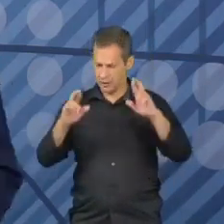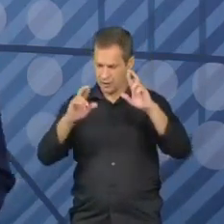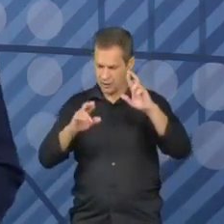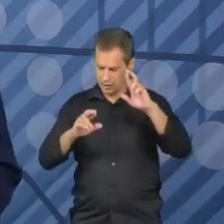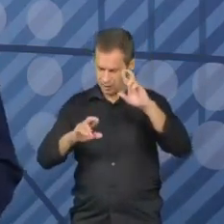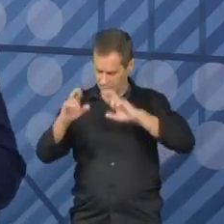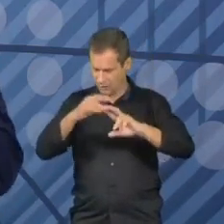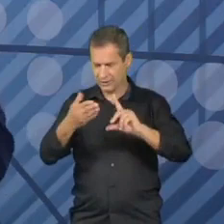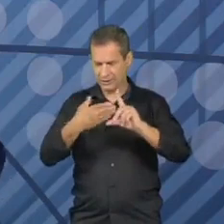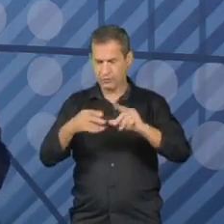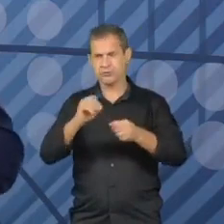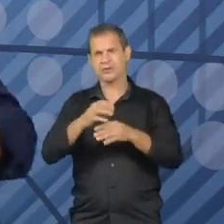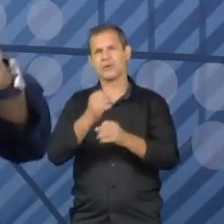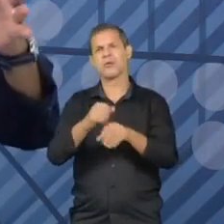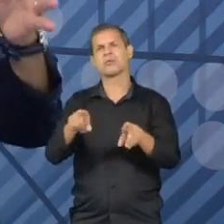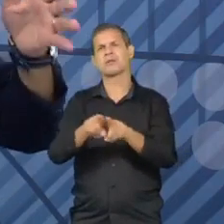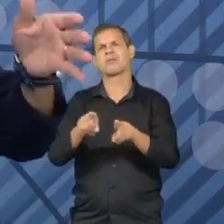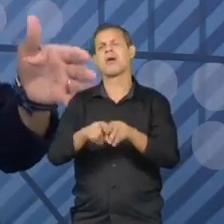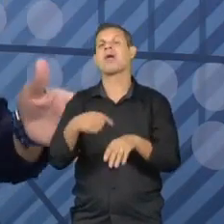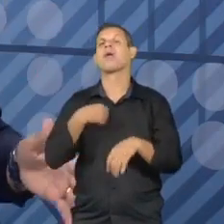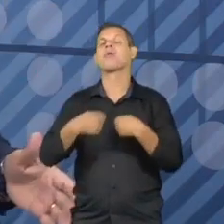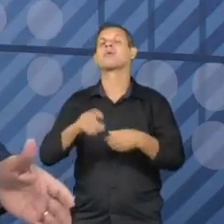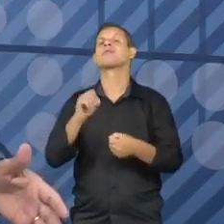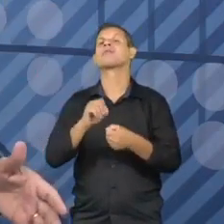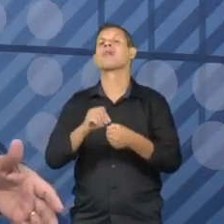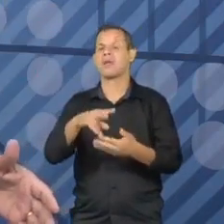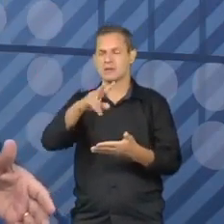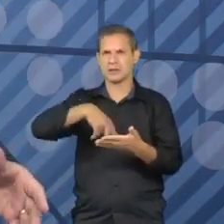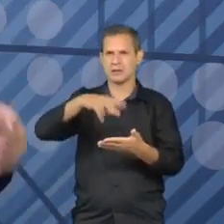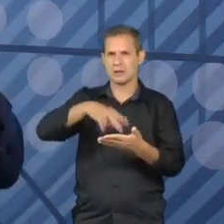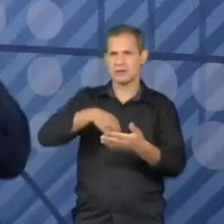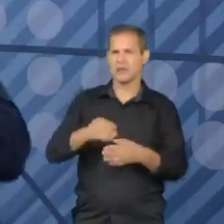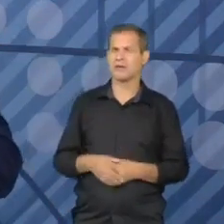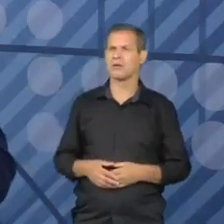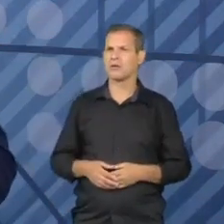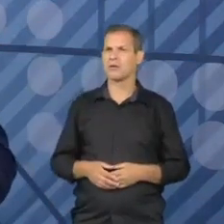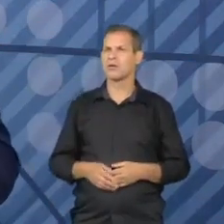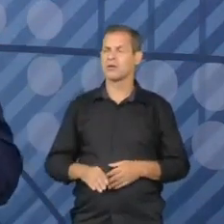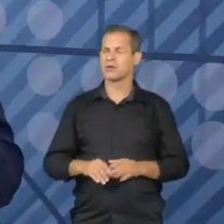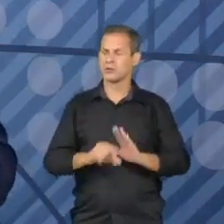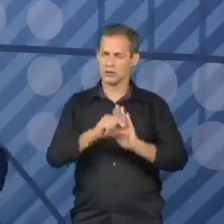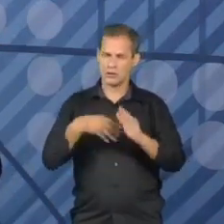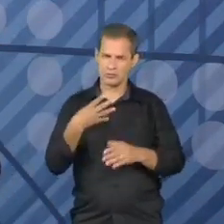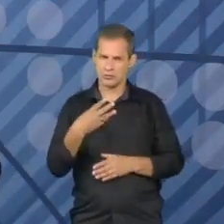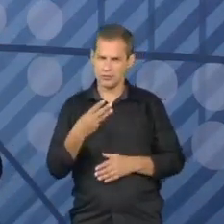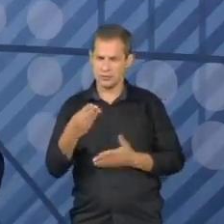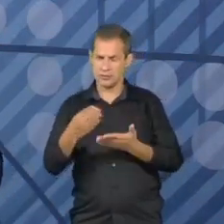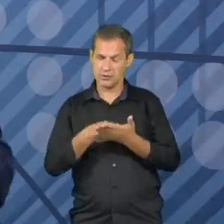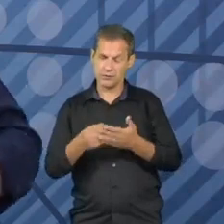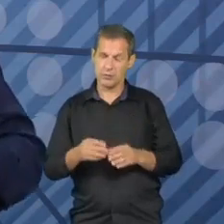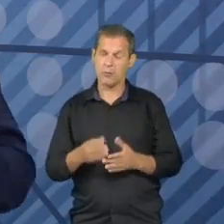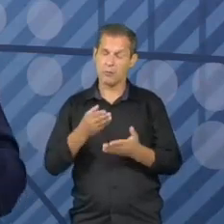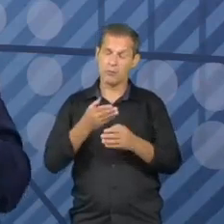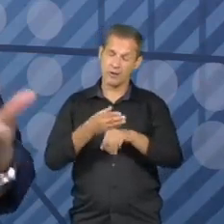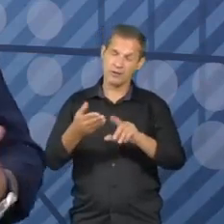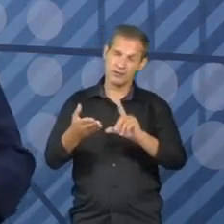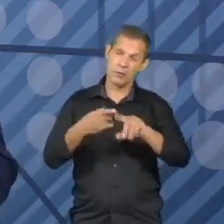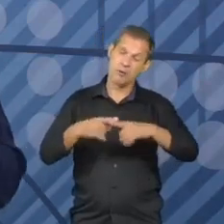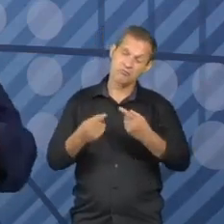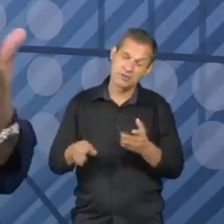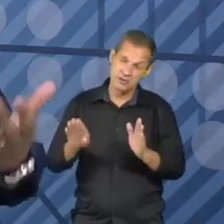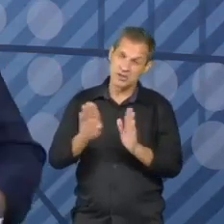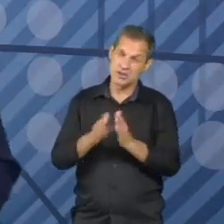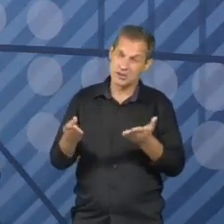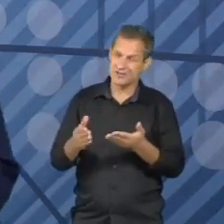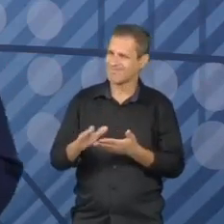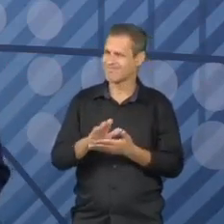os cálculos e também eu preciso fazer a leitura da unidade número 3 do livro para vir para a aula, porque senão chegar aqui realmente a gente não tem